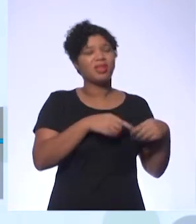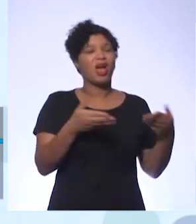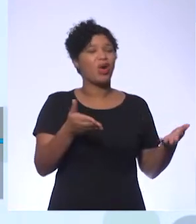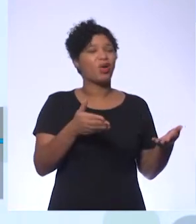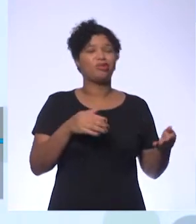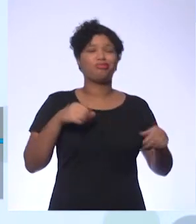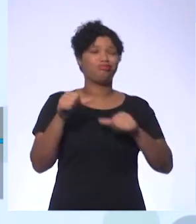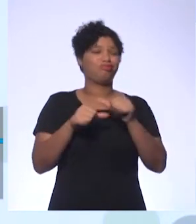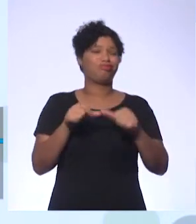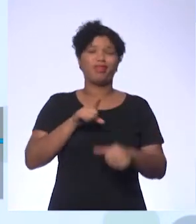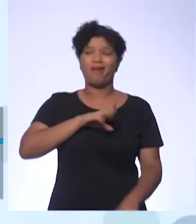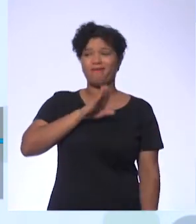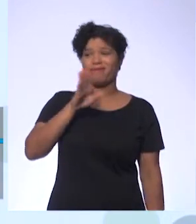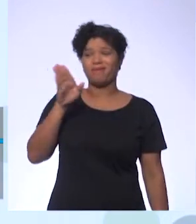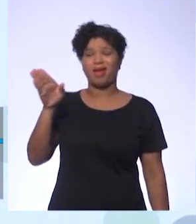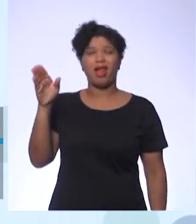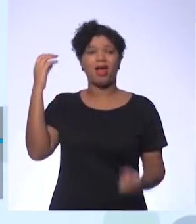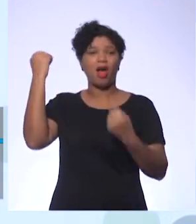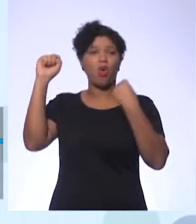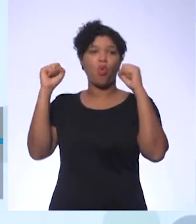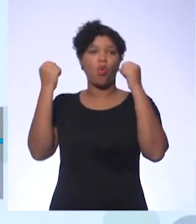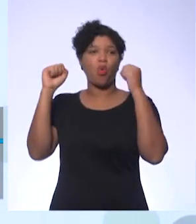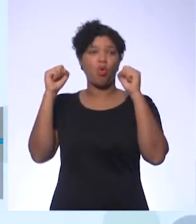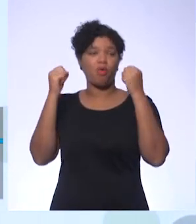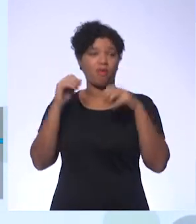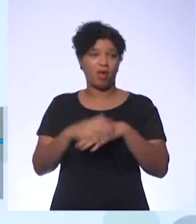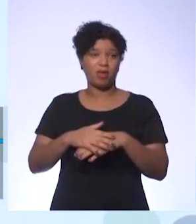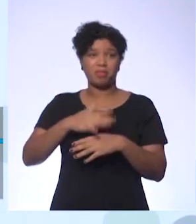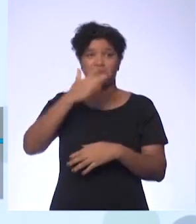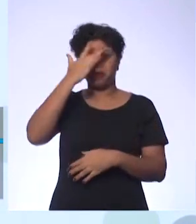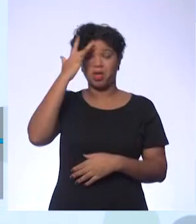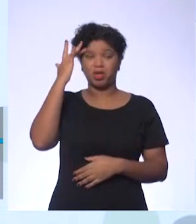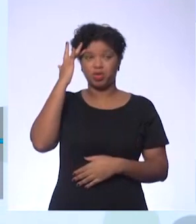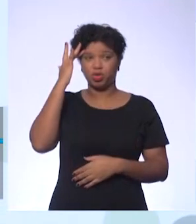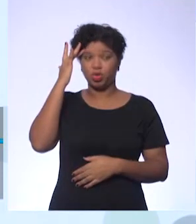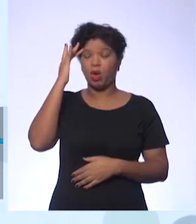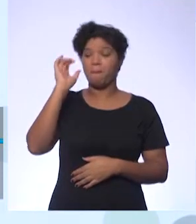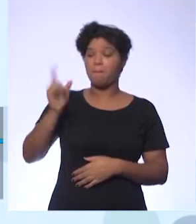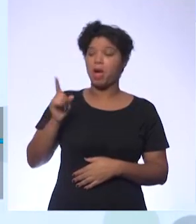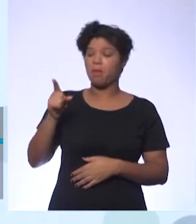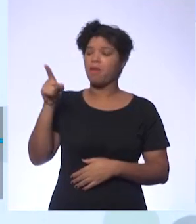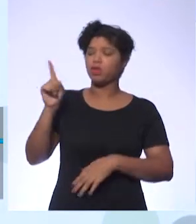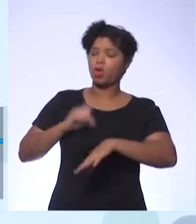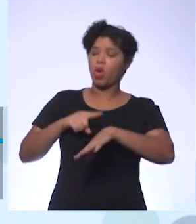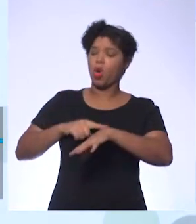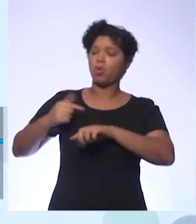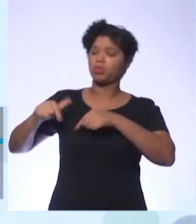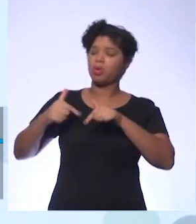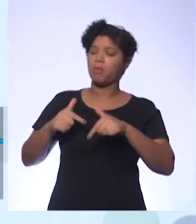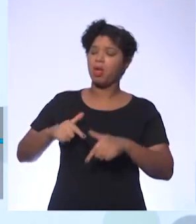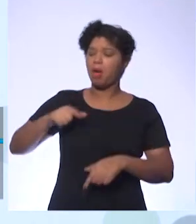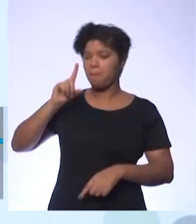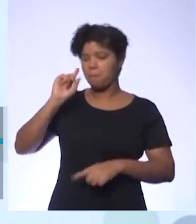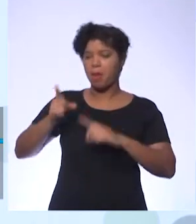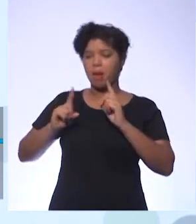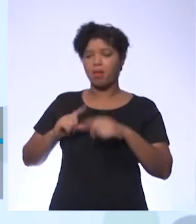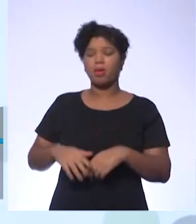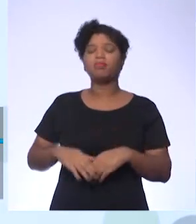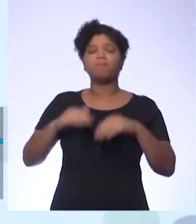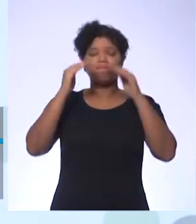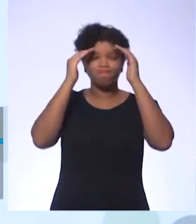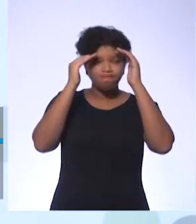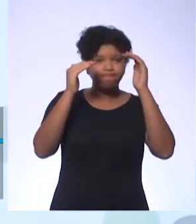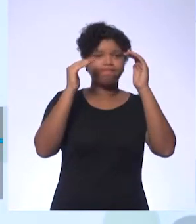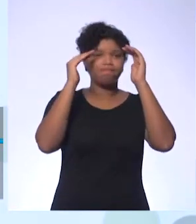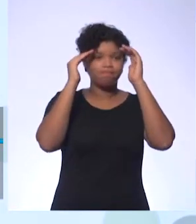uma fábrica, ele passa a ter que obedecer um horário, e agora ele obedece uma hierarquia, e a partir do momento